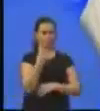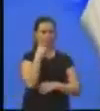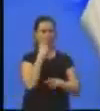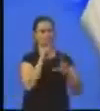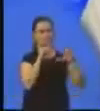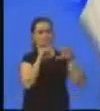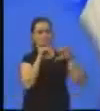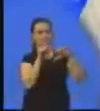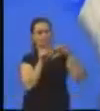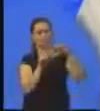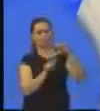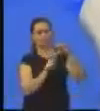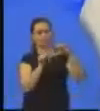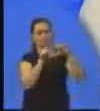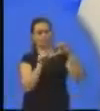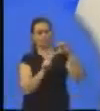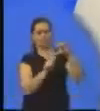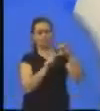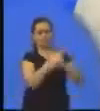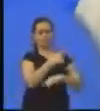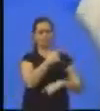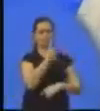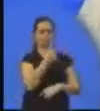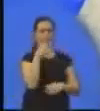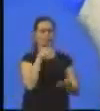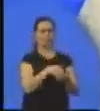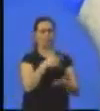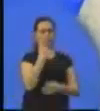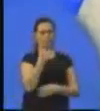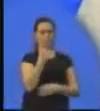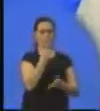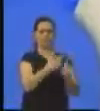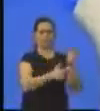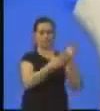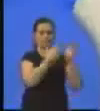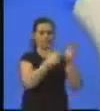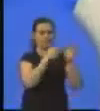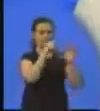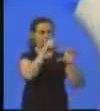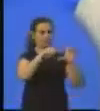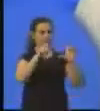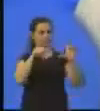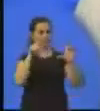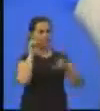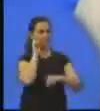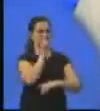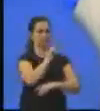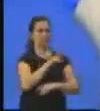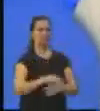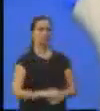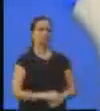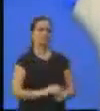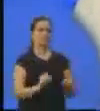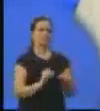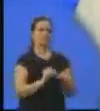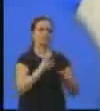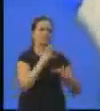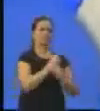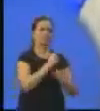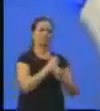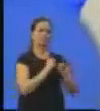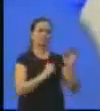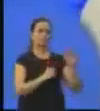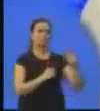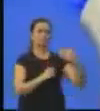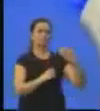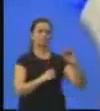intervalo fechado de -1 a 1. Vamos ver como fica o gráfico da nossa função? Então, vamos lá. Peguei uma função, a função simples, f de